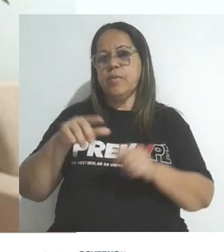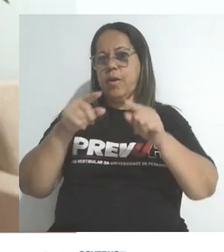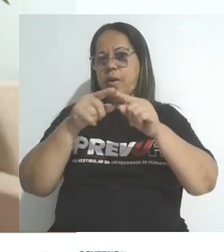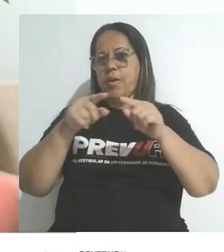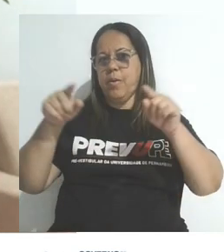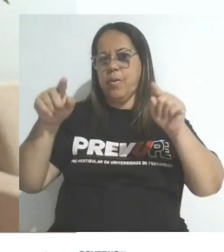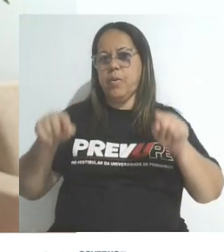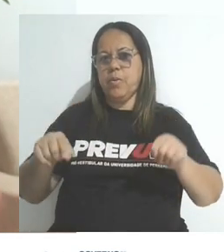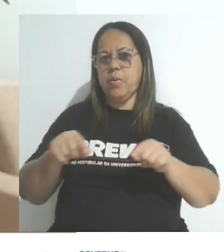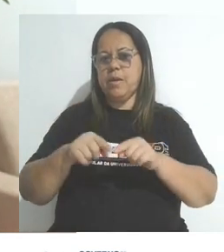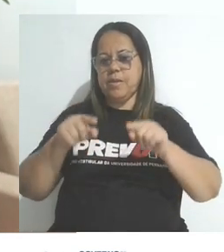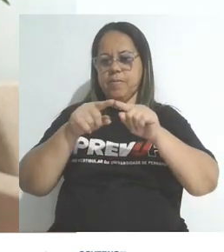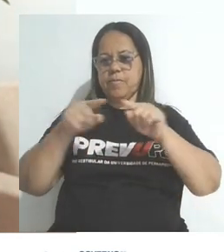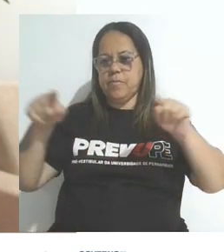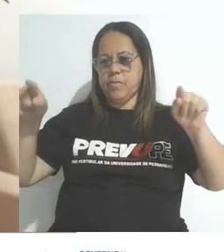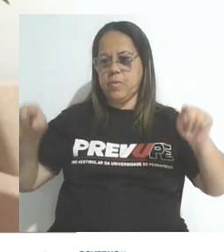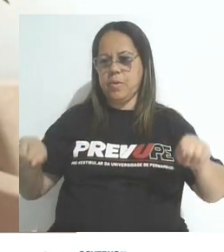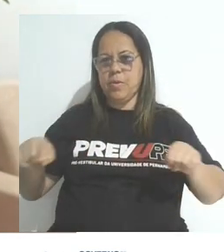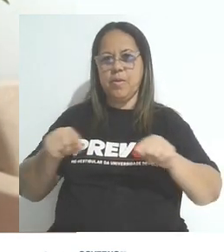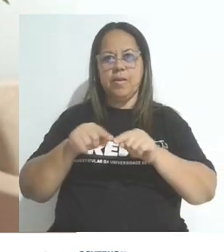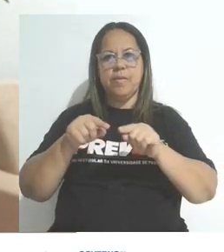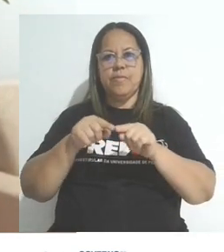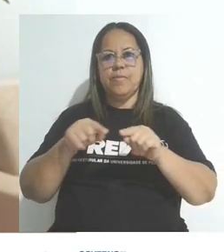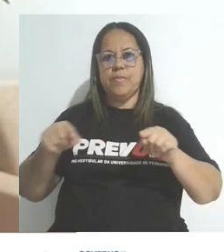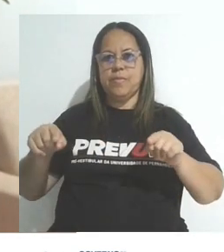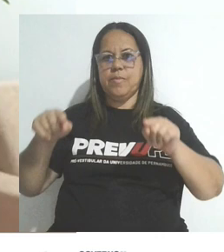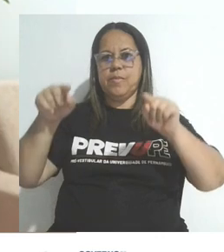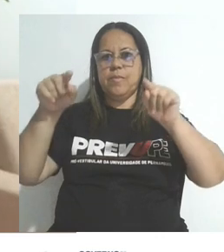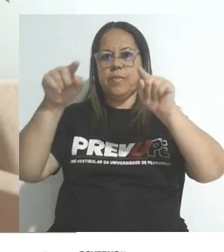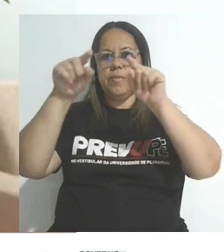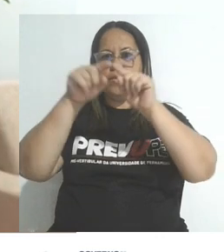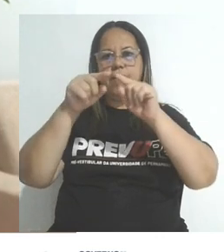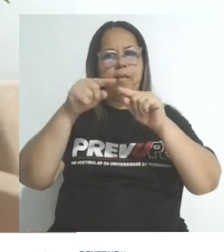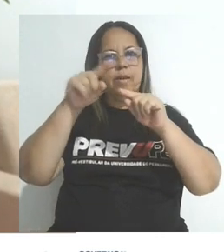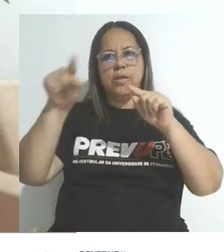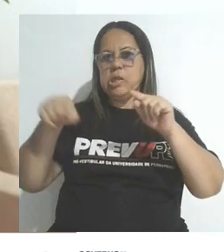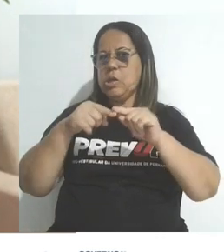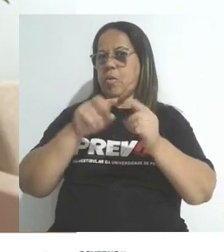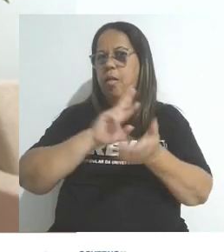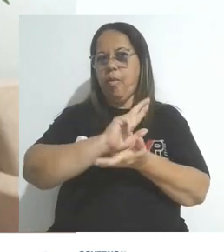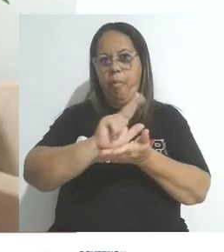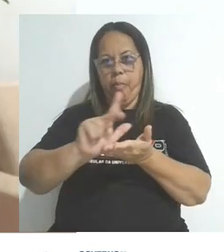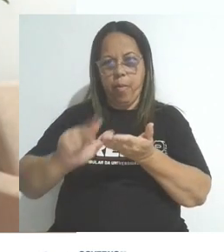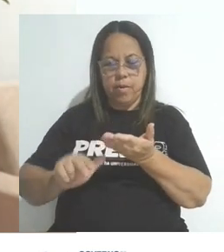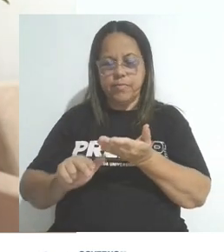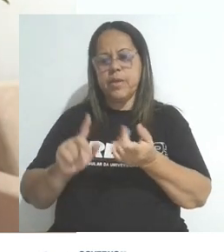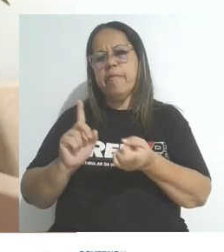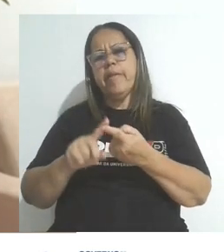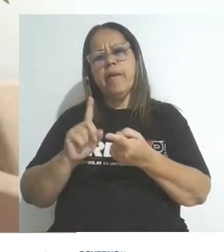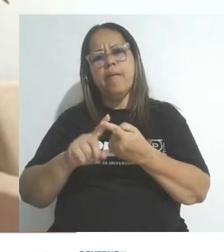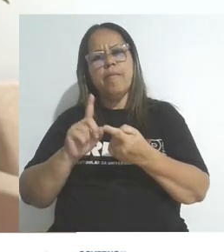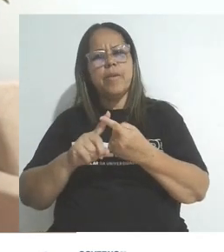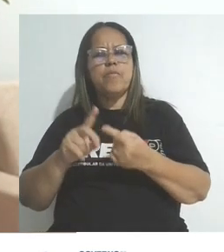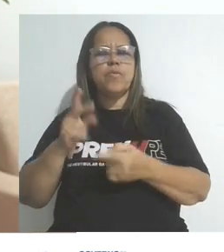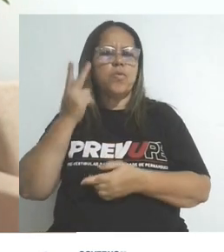quadrados, retângulos, losangos, trapézios, círculos, entre outras possibilidades de figuras. O que também é muito